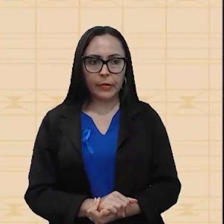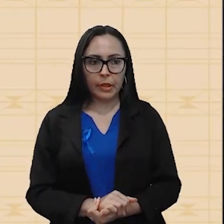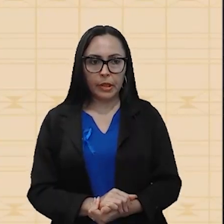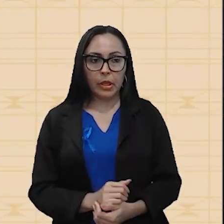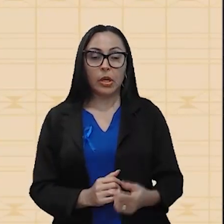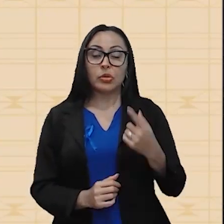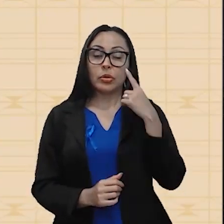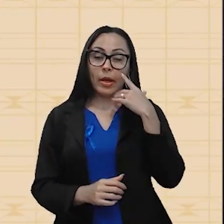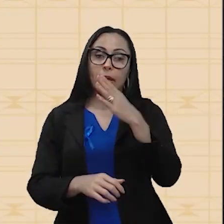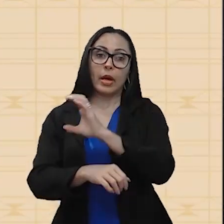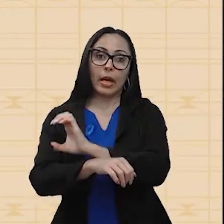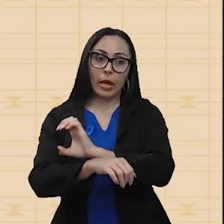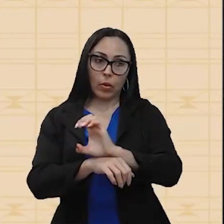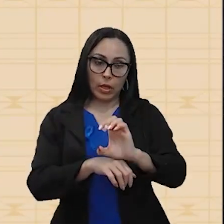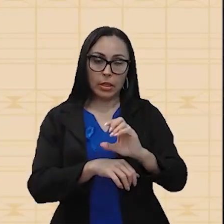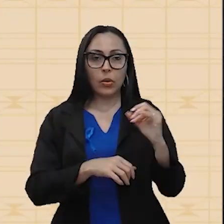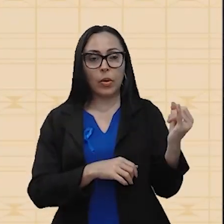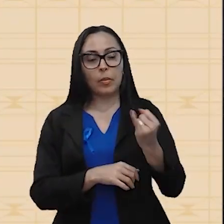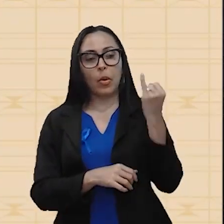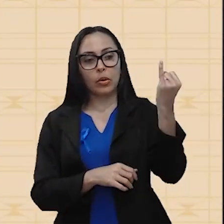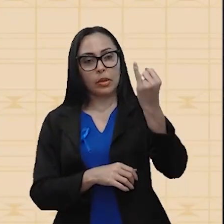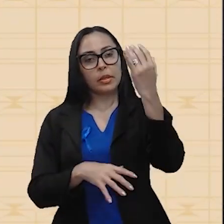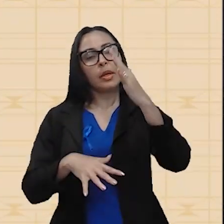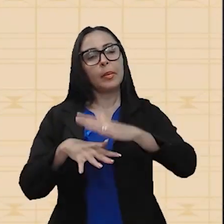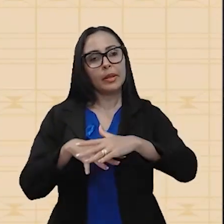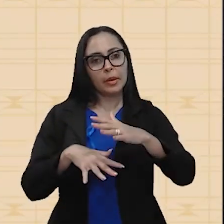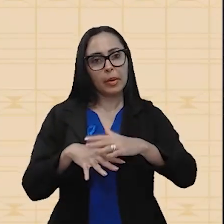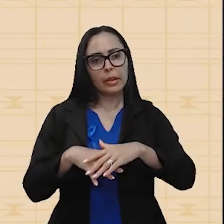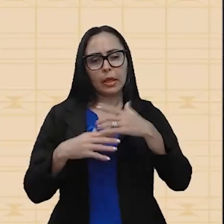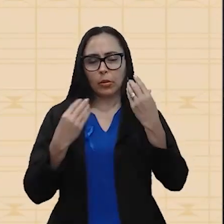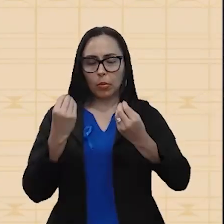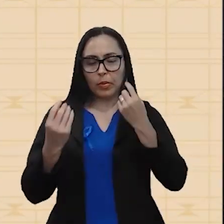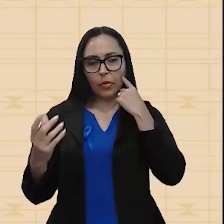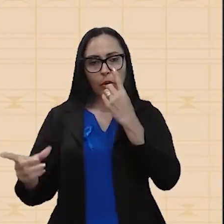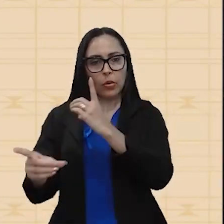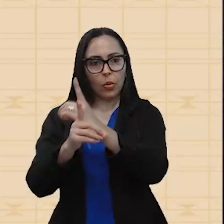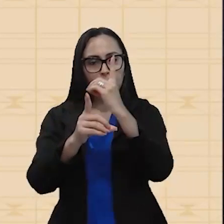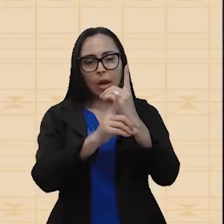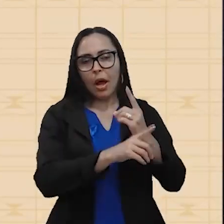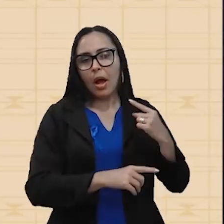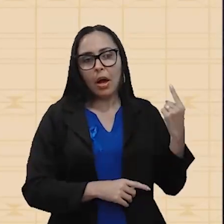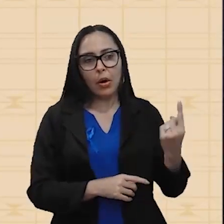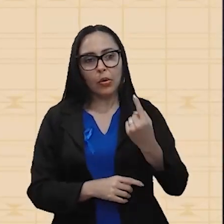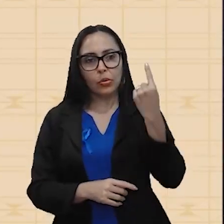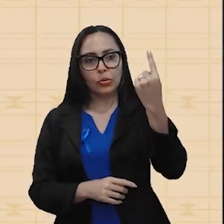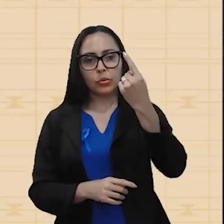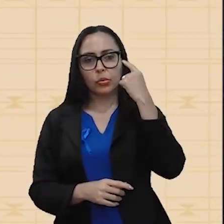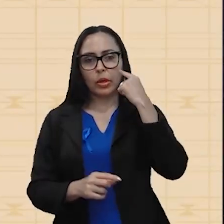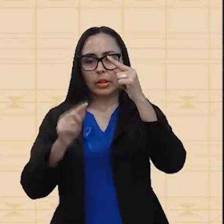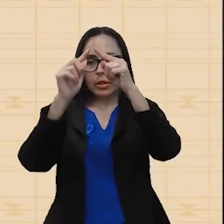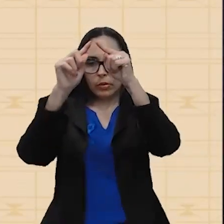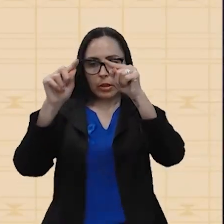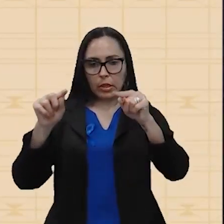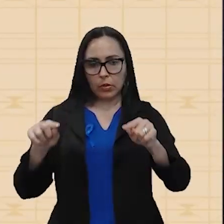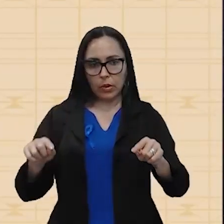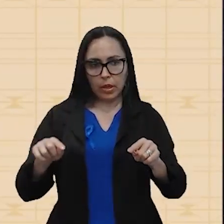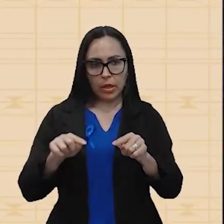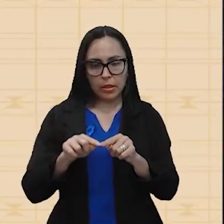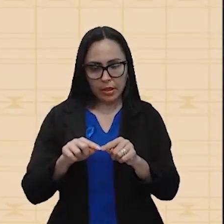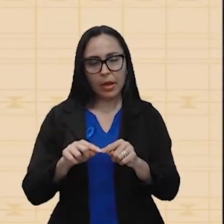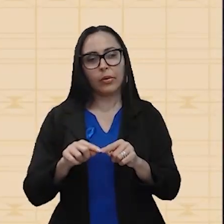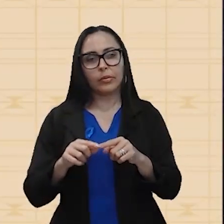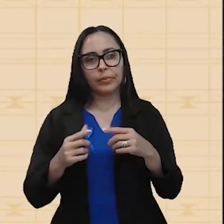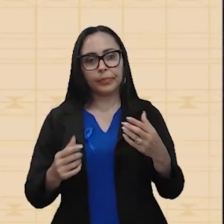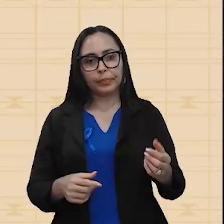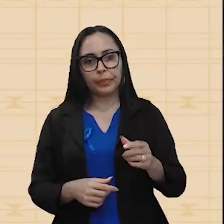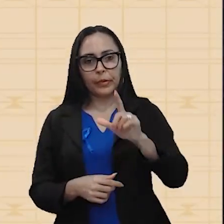muito importante na matemática, que é como encontrar a altura de um triângulo equilátero. L vezes